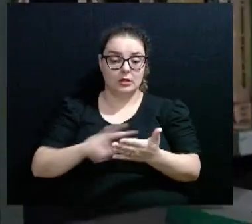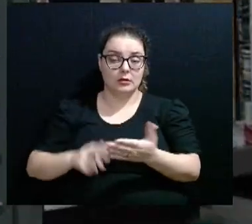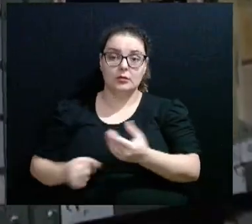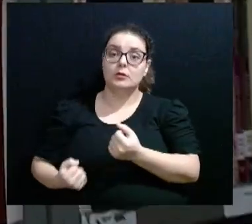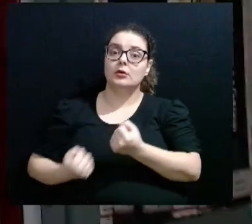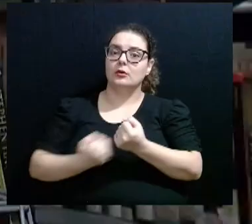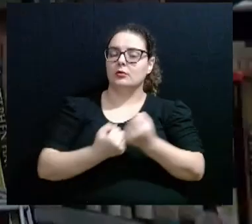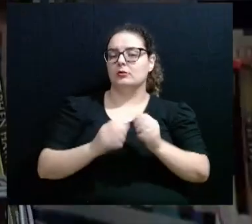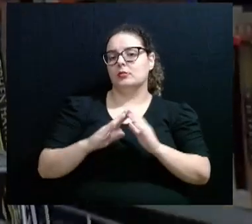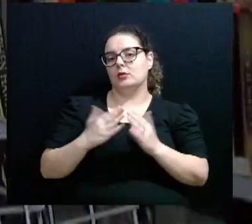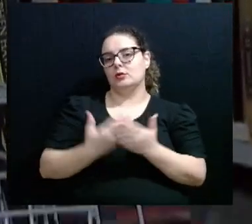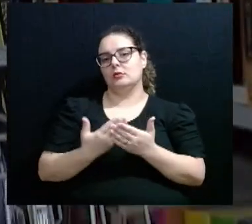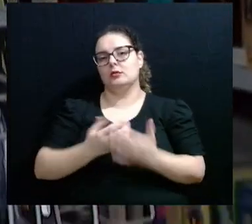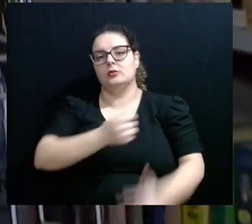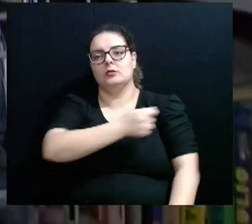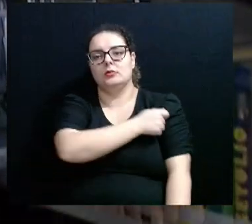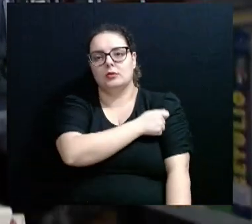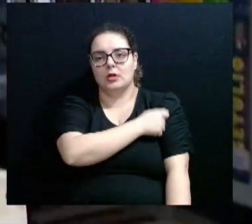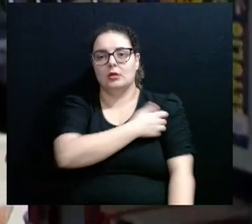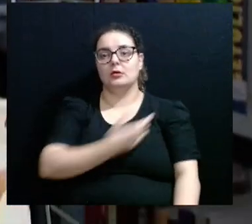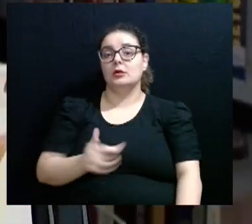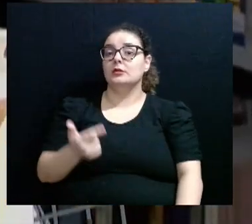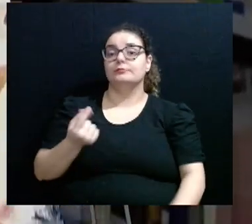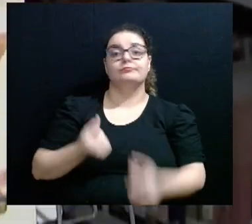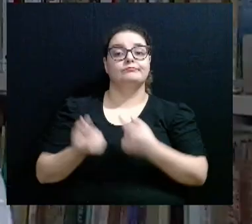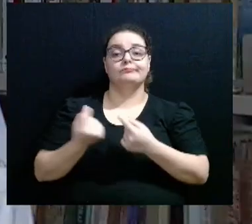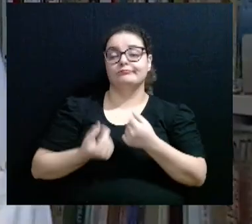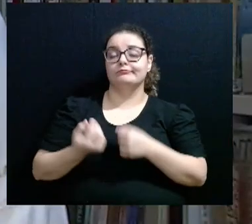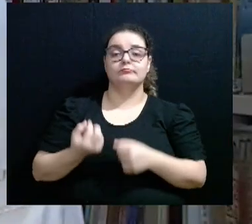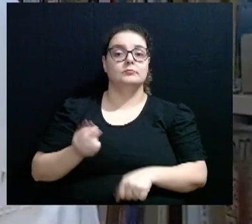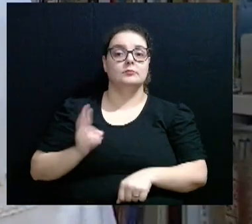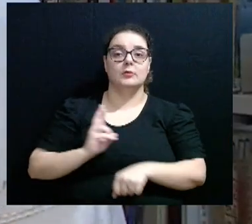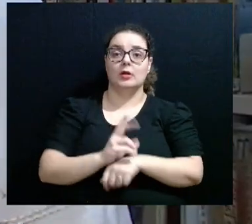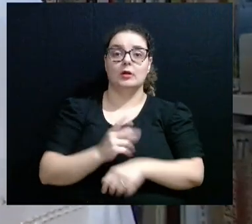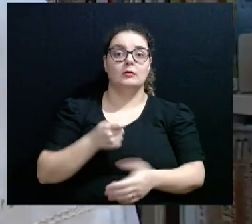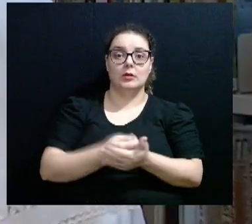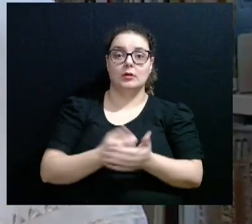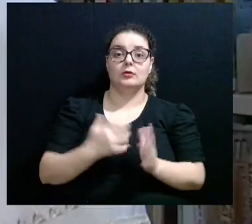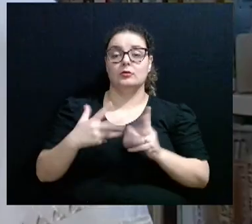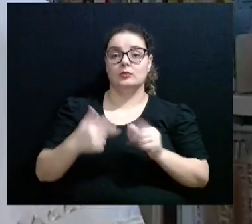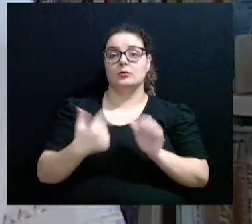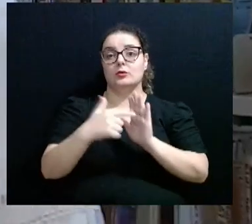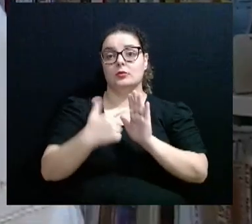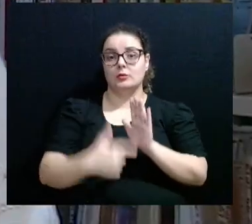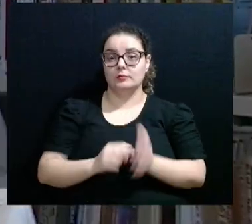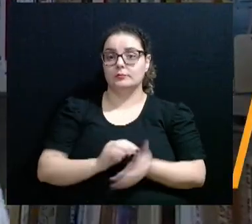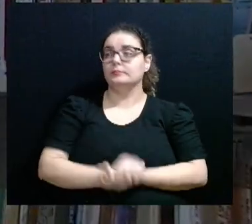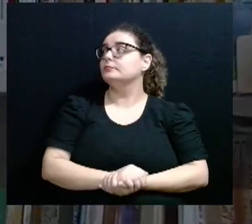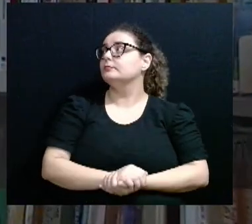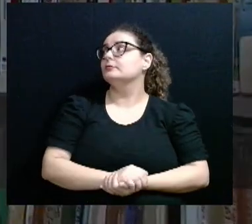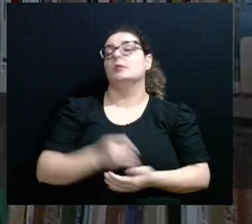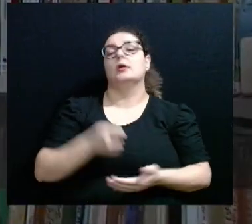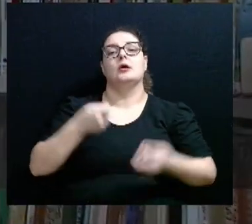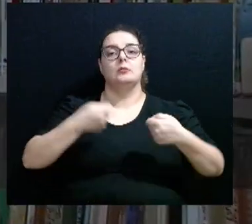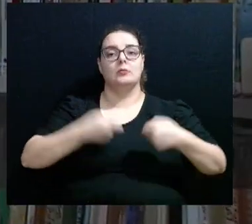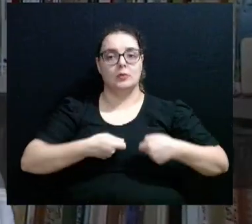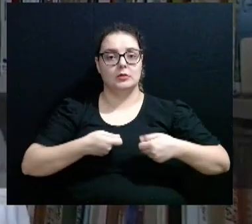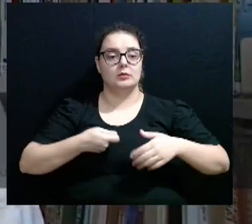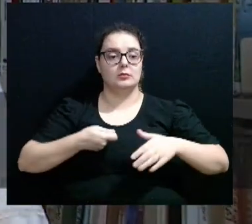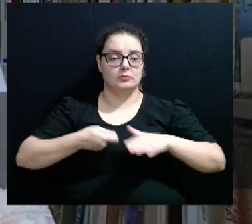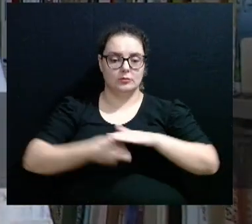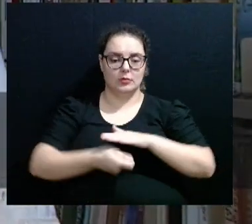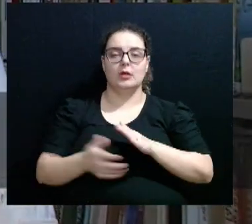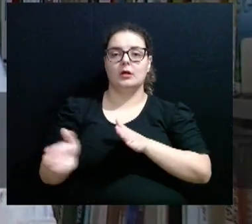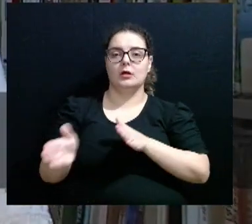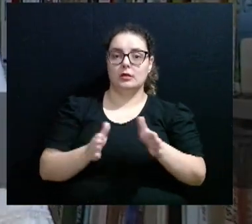nem sempre possuem recursos para adquirir todos os títulos da lista. É apostar no acesso igualitário, na possibilidade